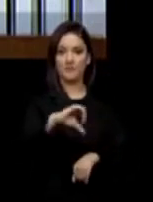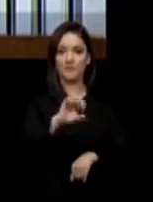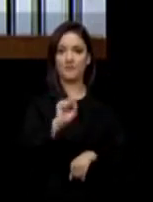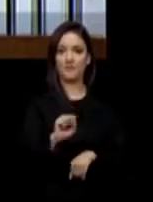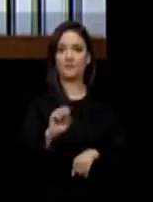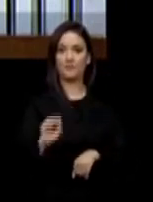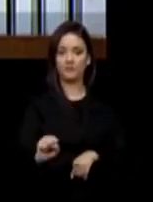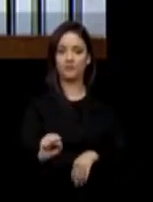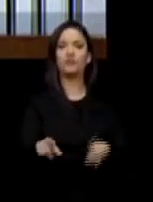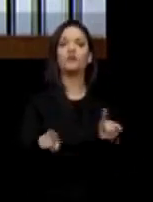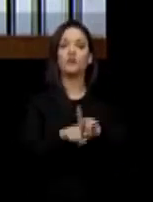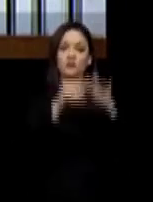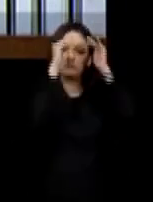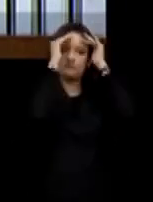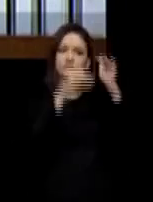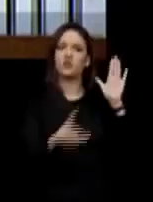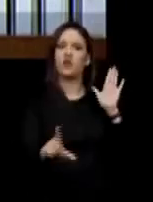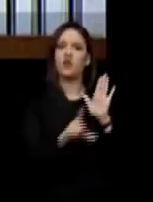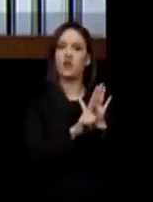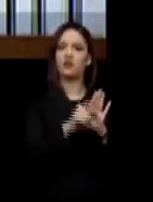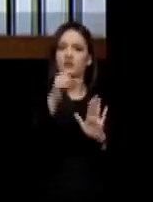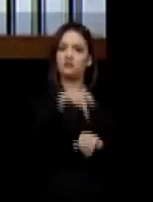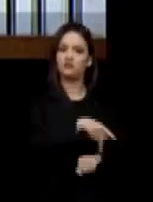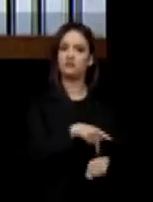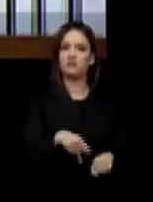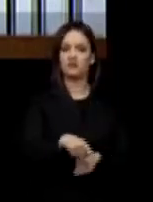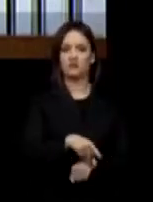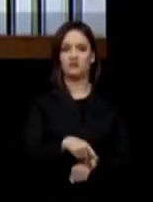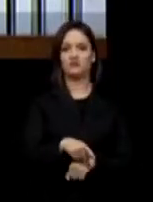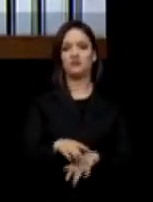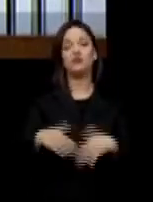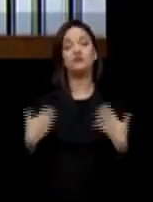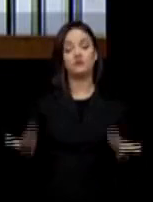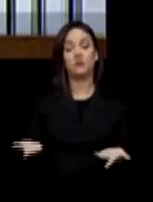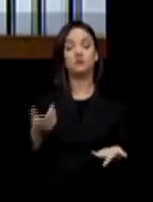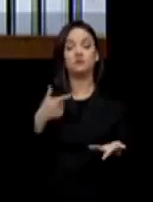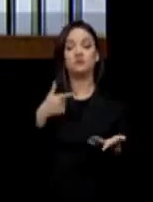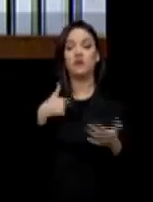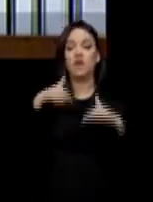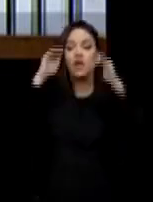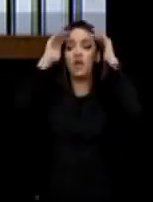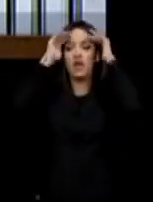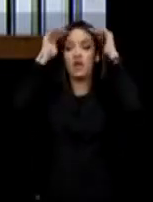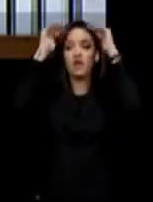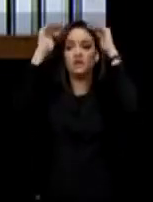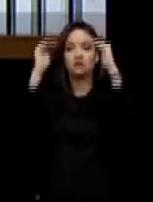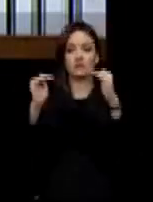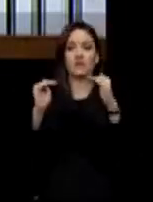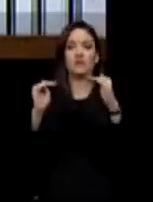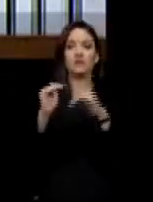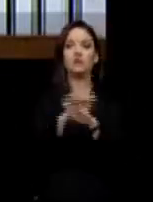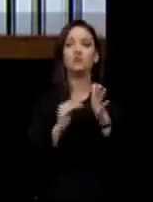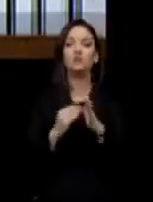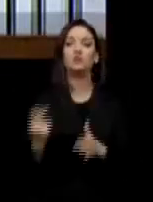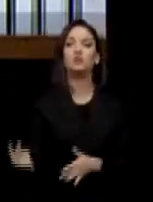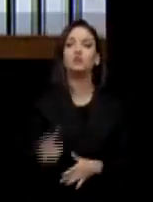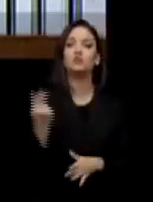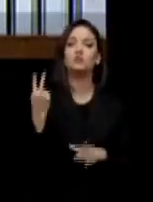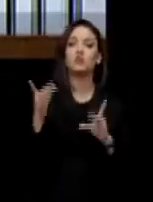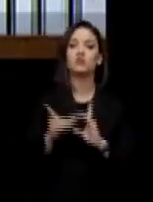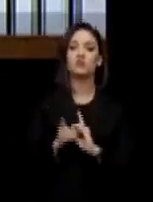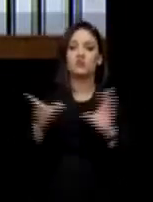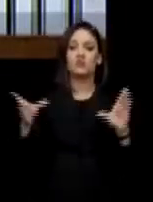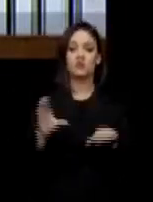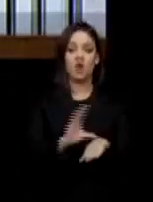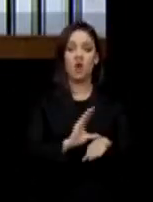1988 e das leis do país, e com total respeito aos valores democráticos. A Constituição